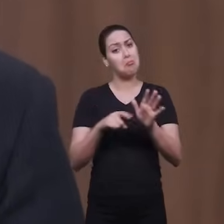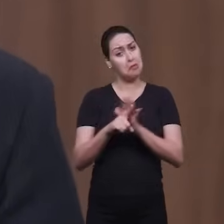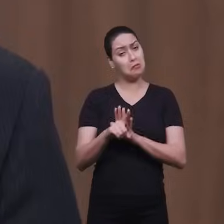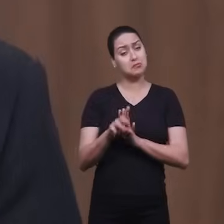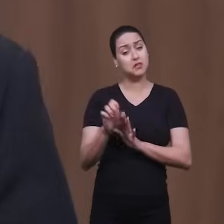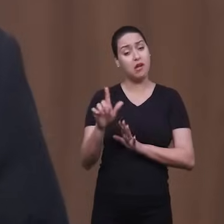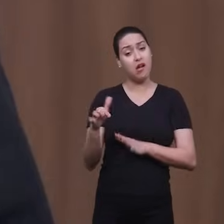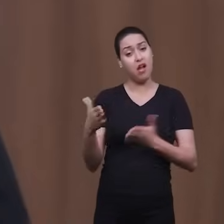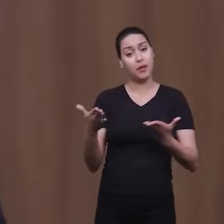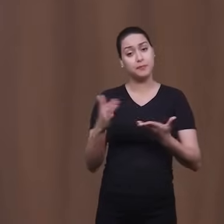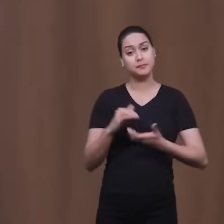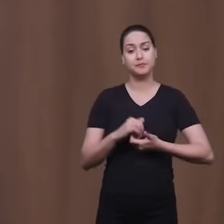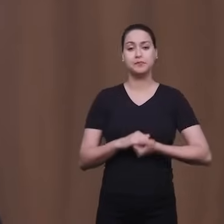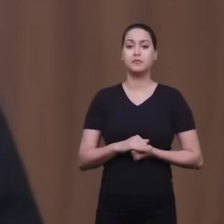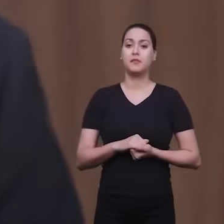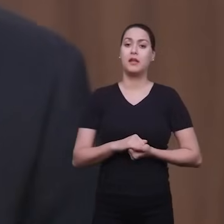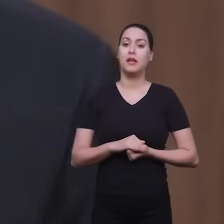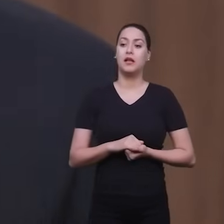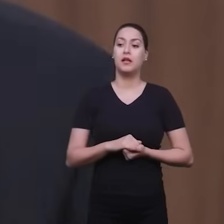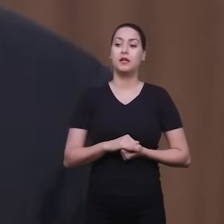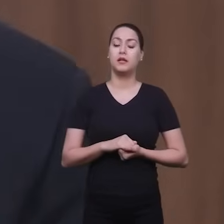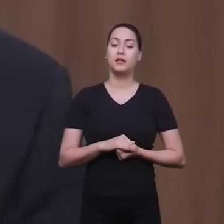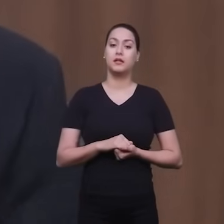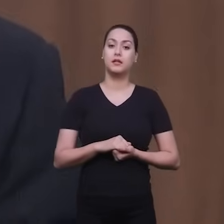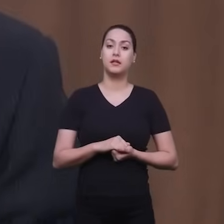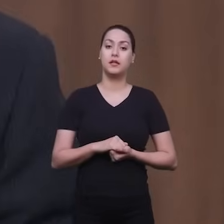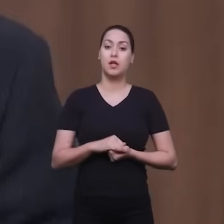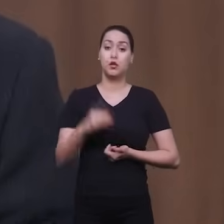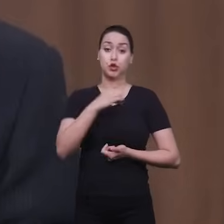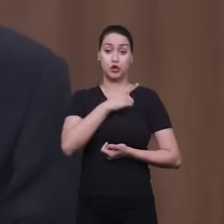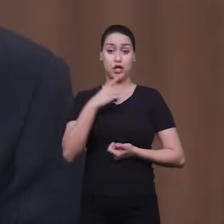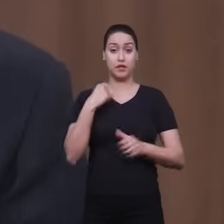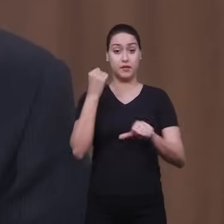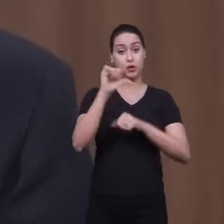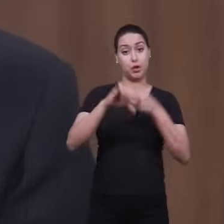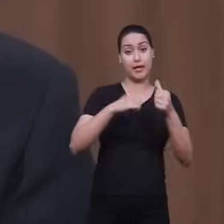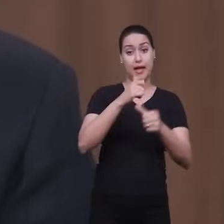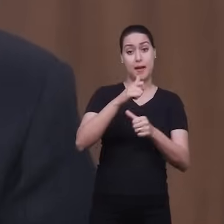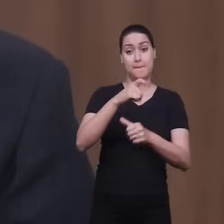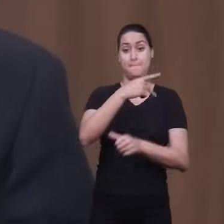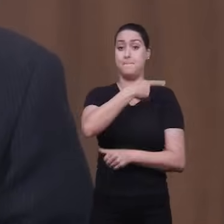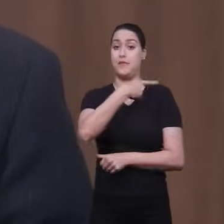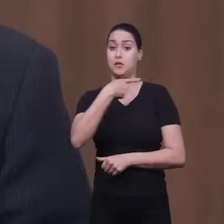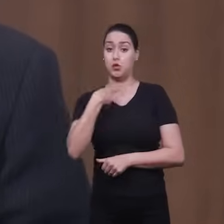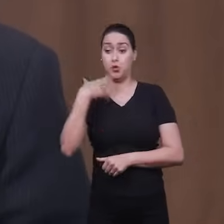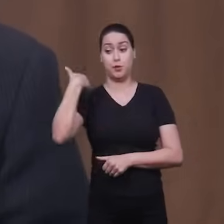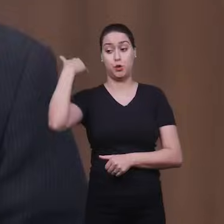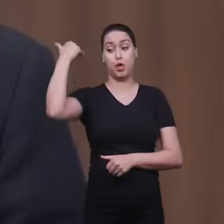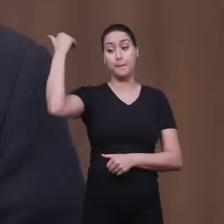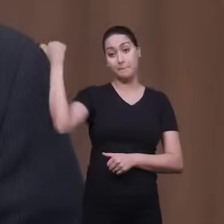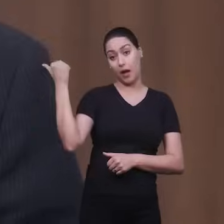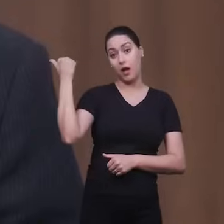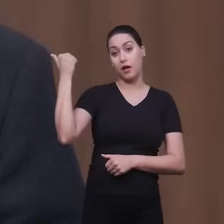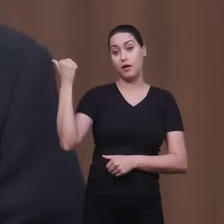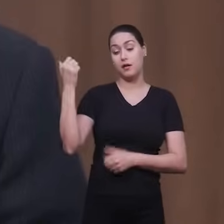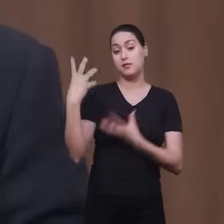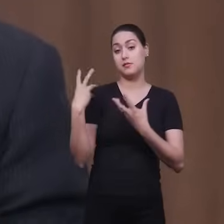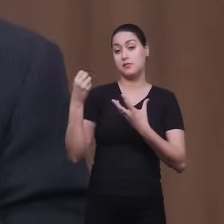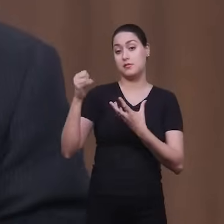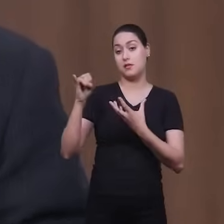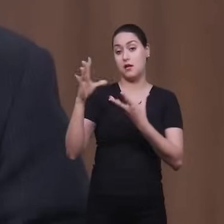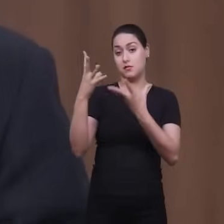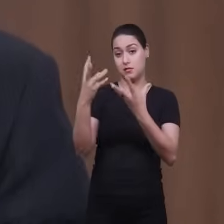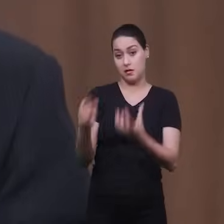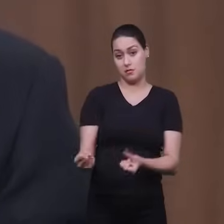agora o fato do diácono se ele se tornar pastor com um dia levantar tiver um chamado para isso